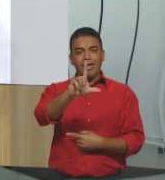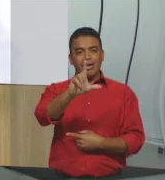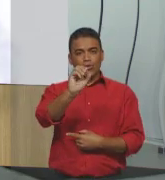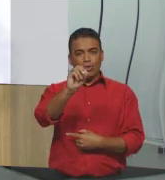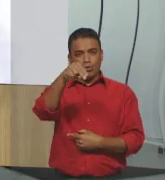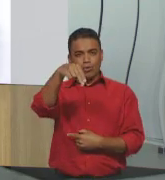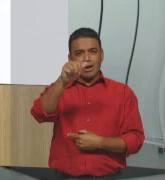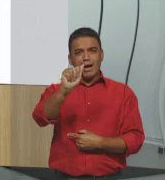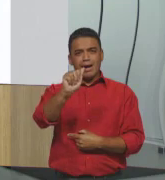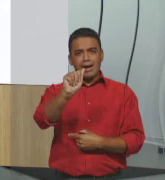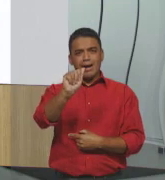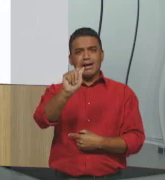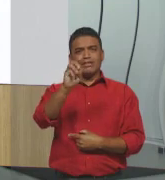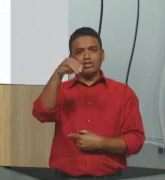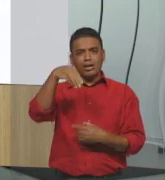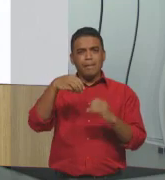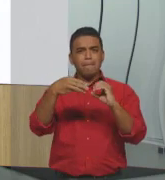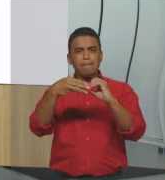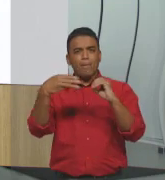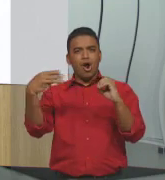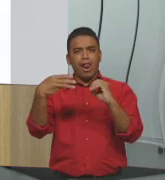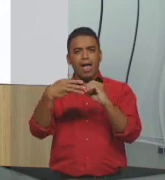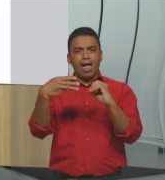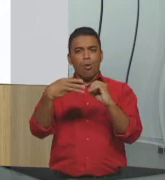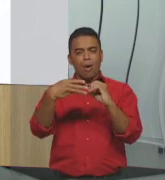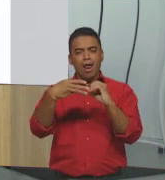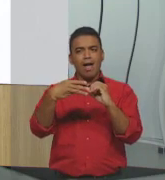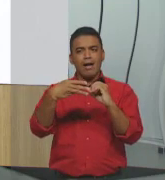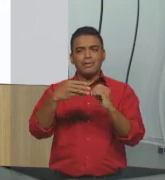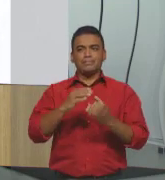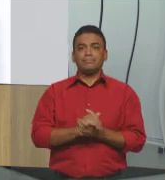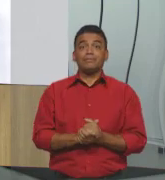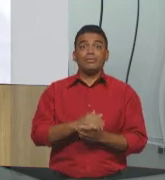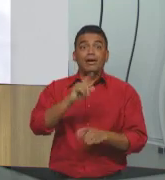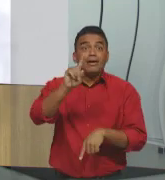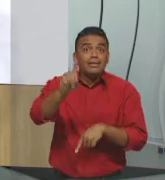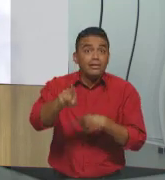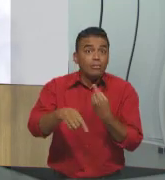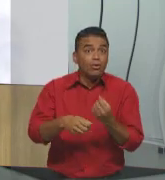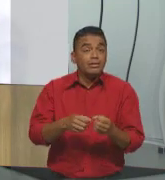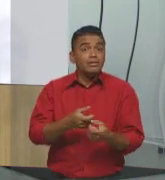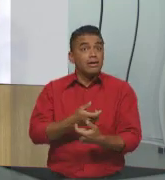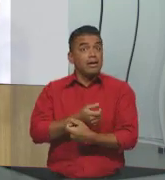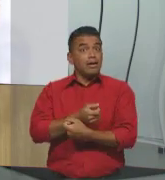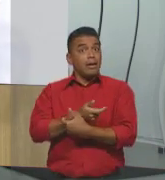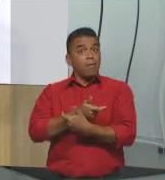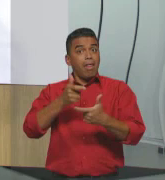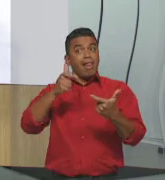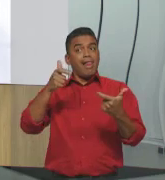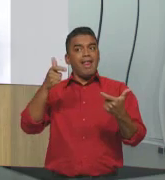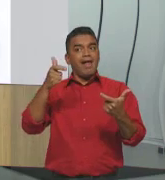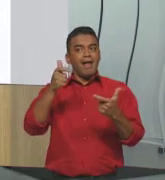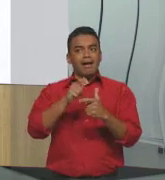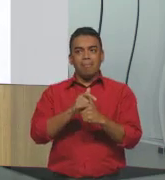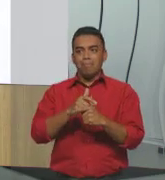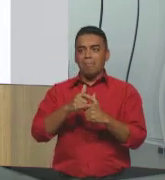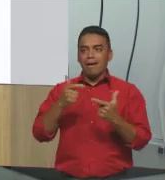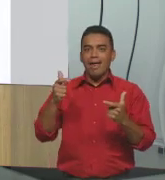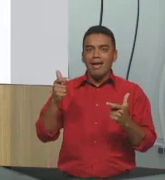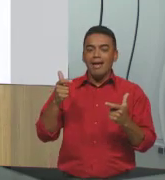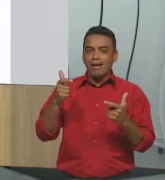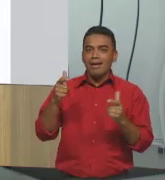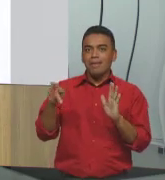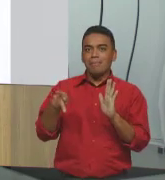molecular. Ou então, eu posso o quê? Amplificar, fazer a amplificação desse fragmento